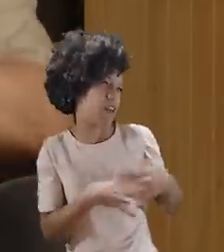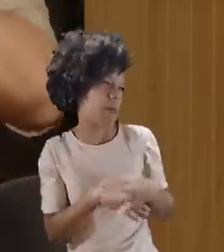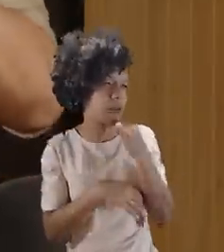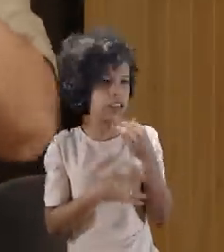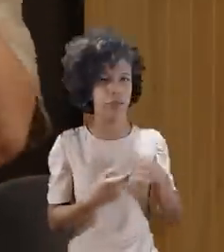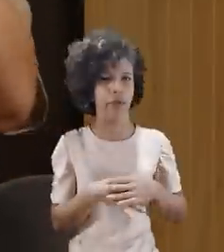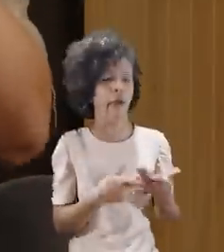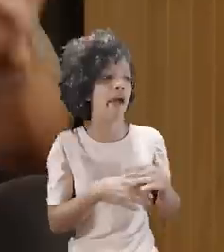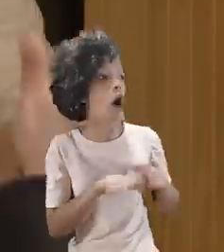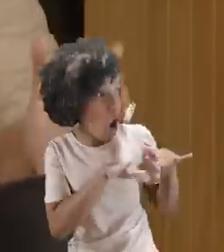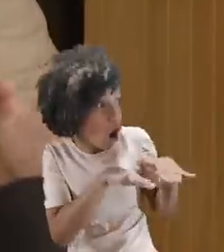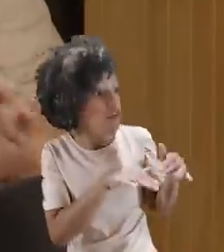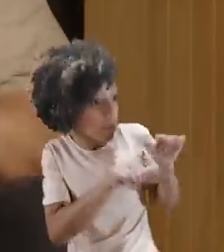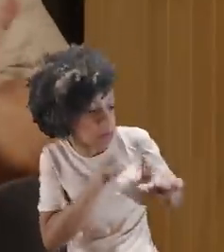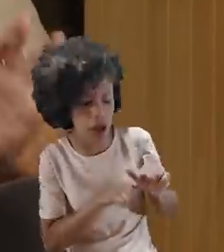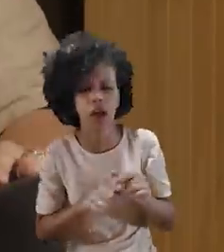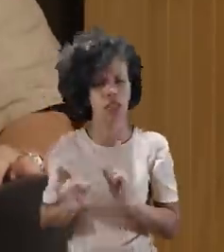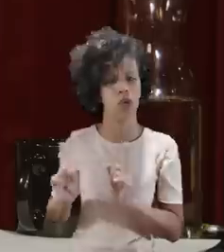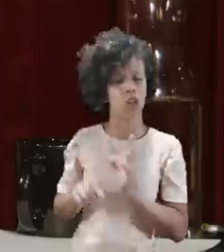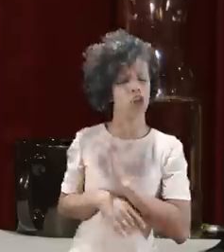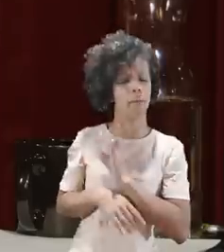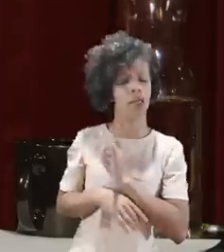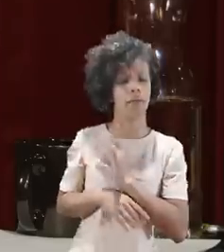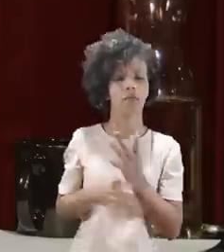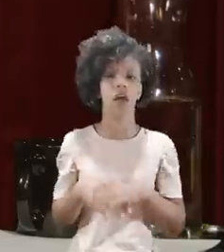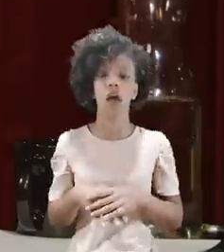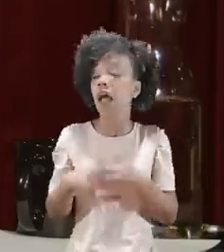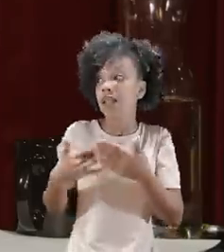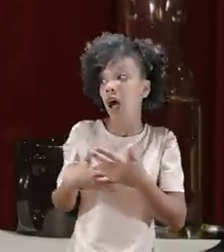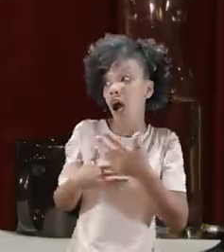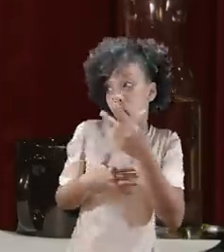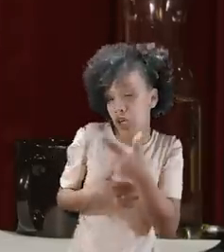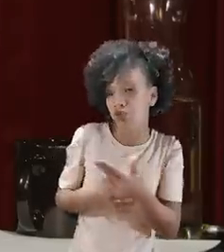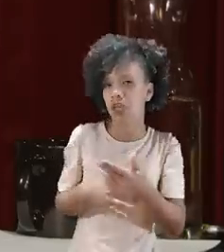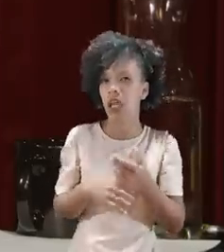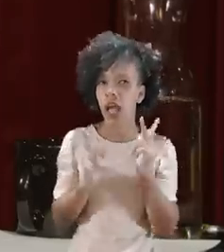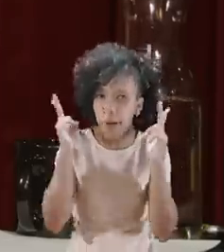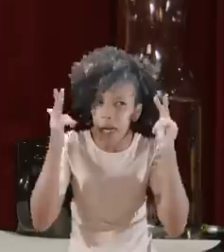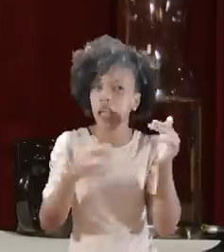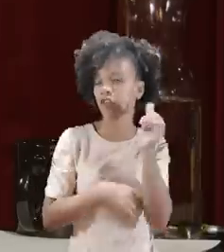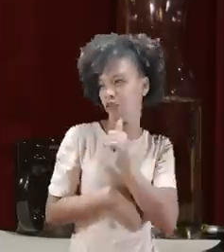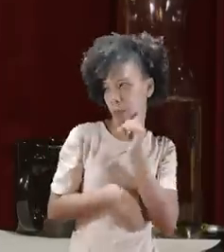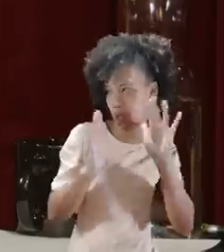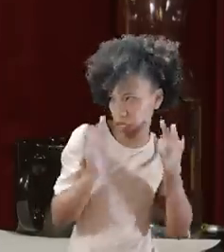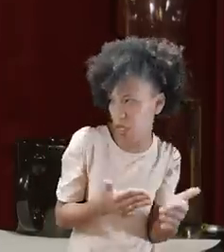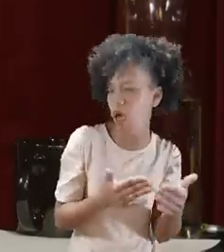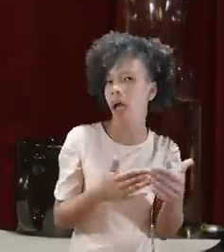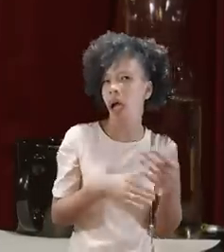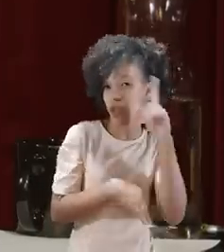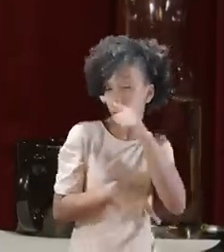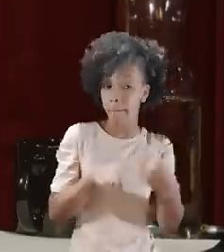foi quando chegar vamos vamos mudar isso aí mano não tem medo mas é por isso que eu acho que talvez cabeleireiro feminino deve sofrer mais